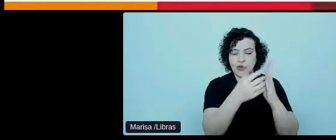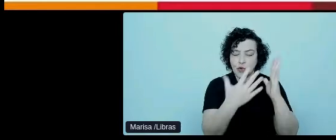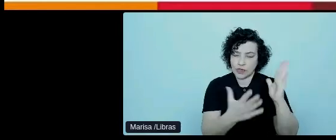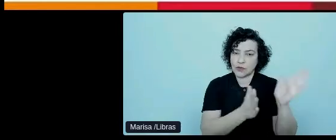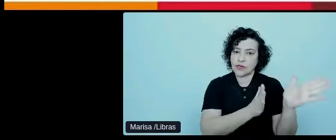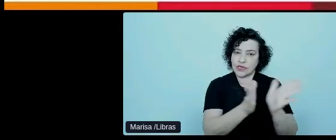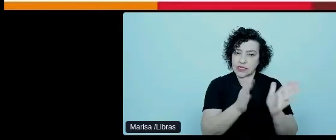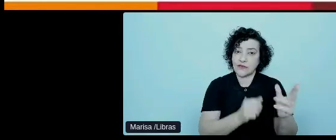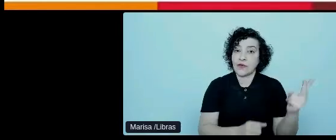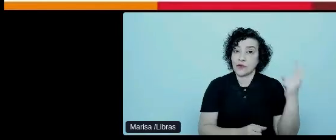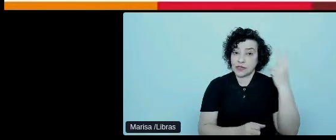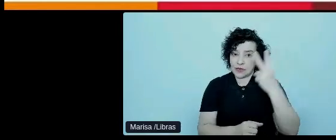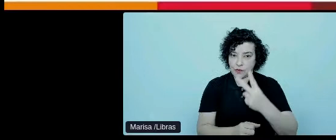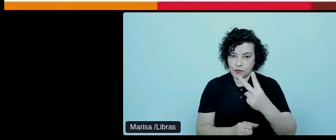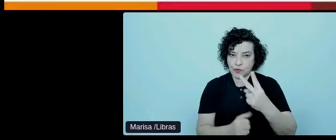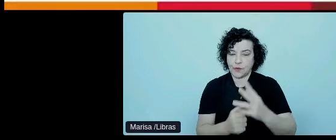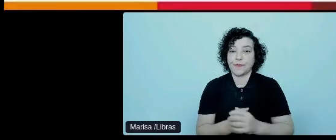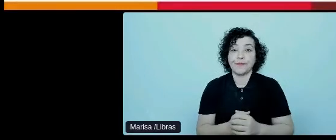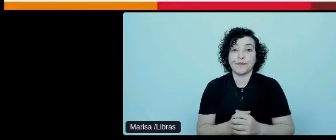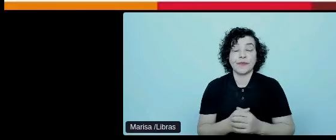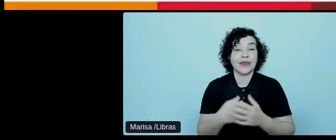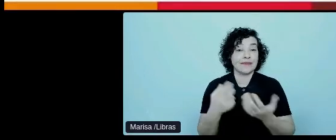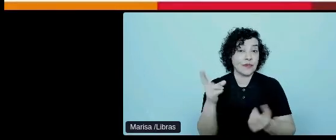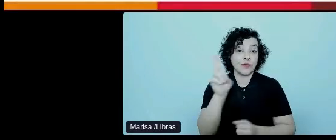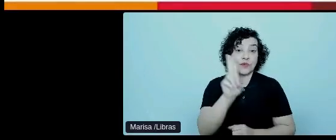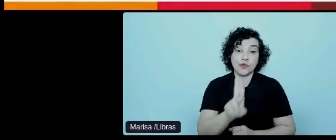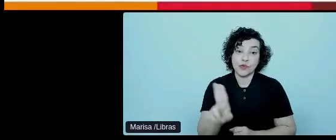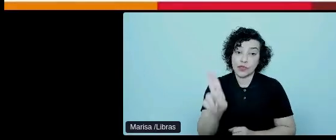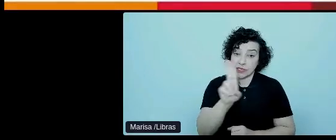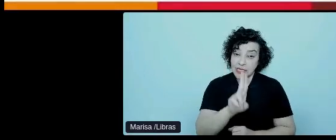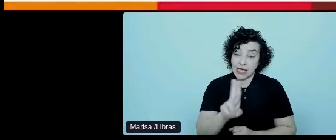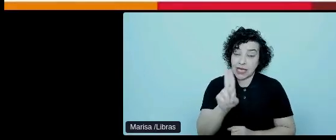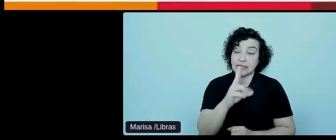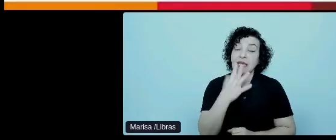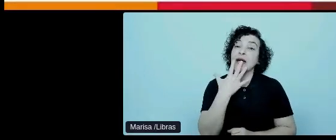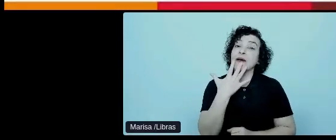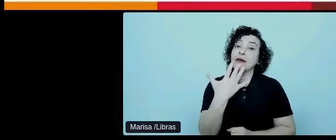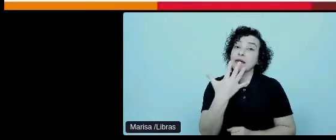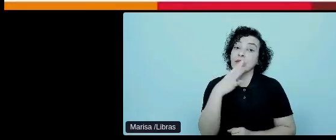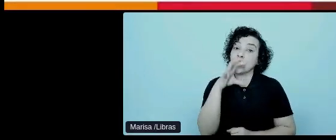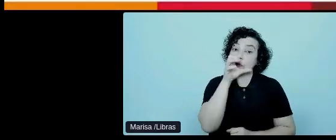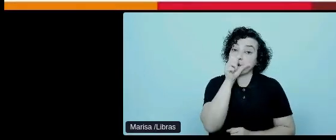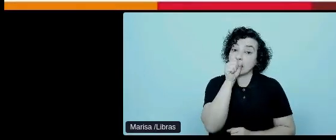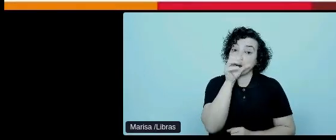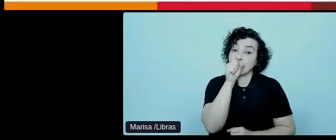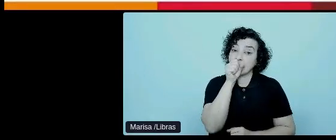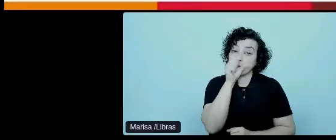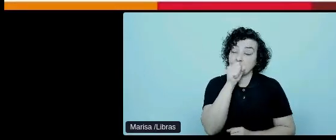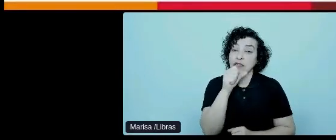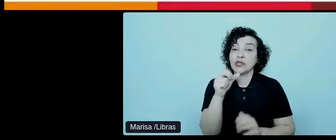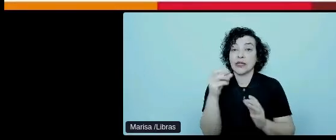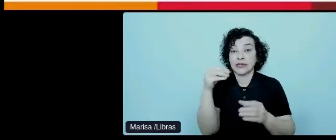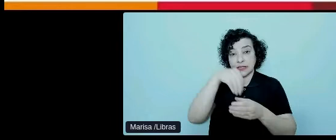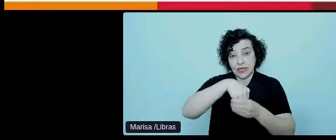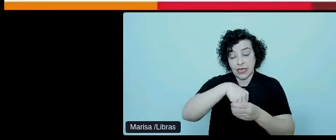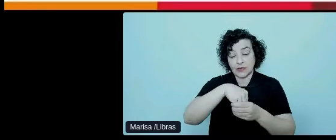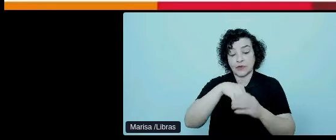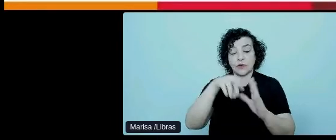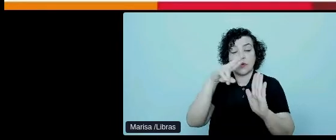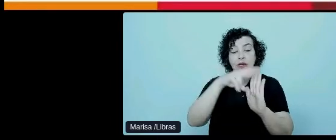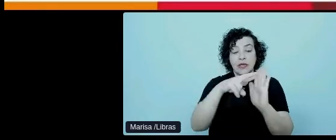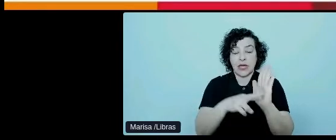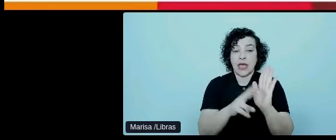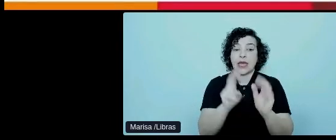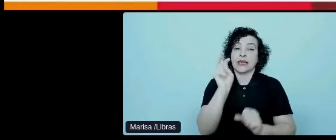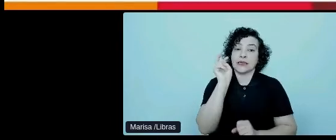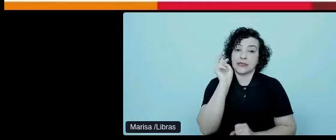O segundo ponto é o operável, é um post-it já da cor laranja, e dentro dele, então, nós temos 5